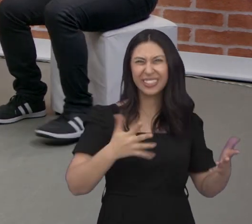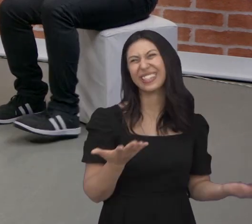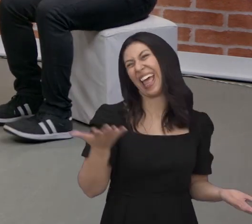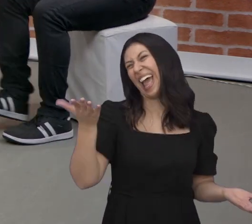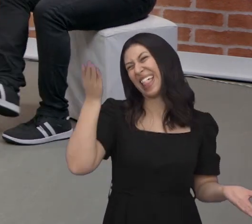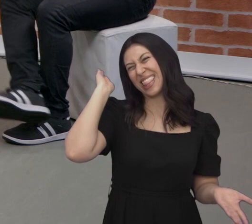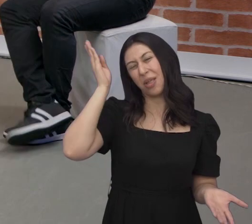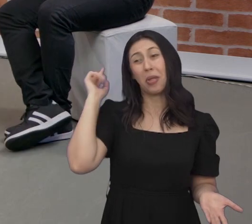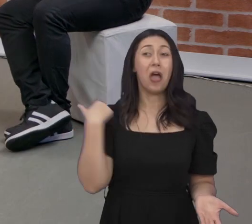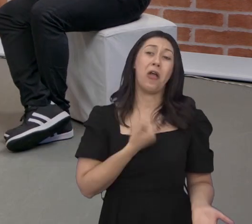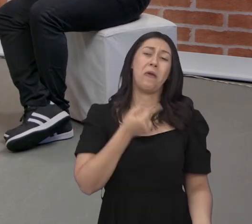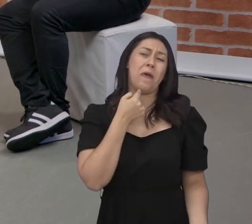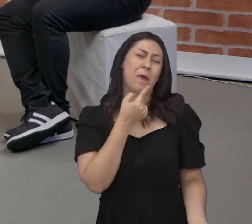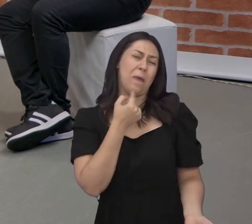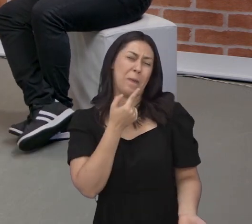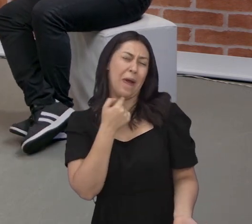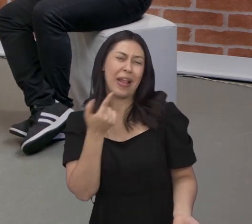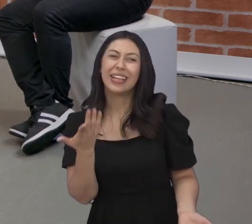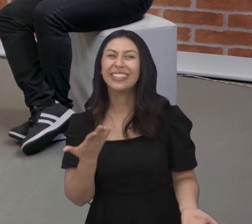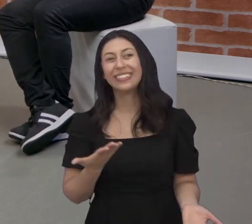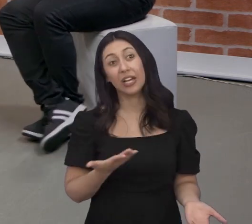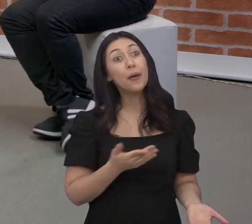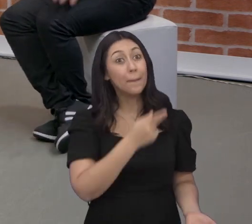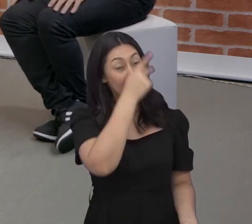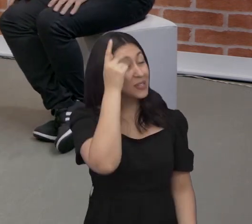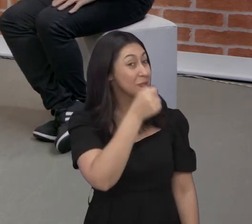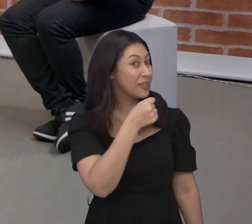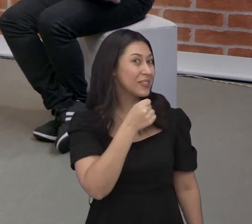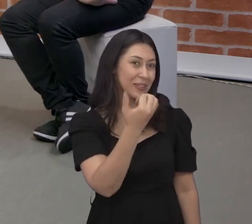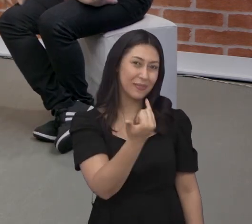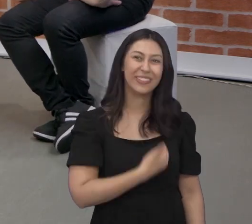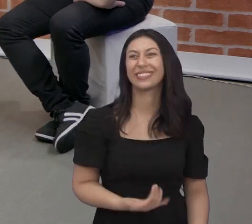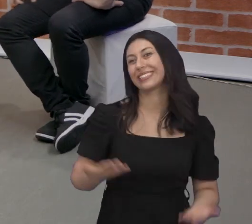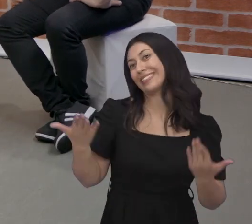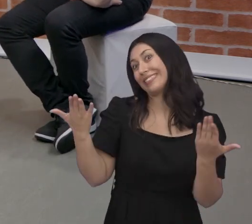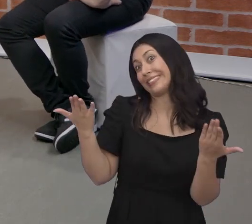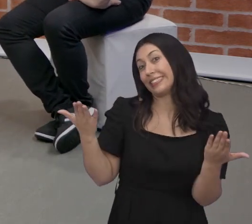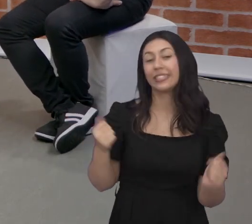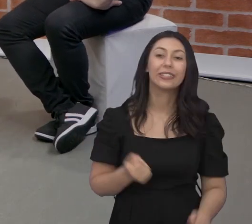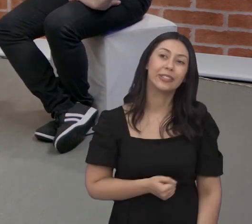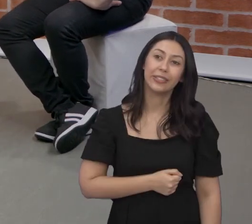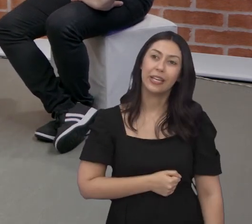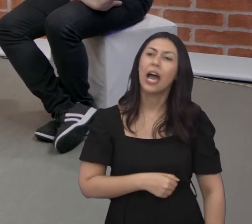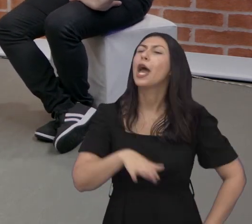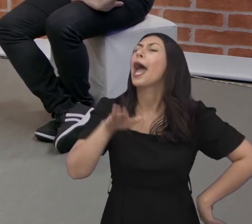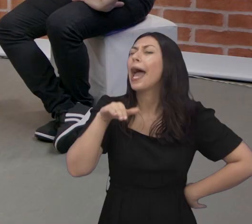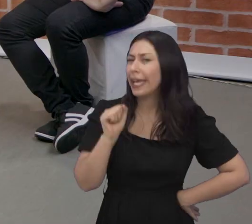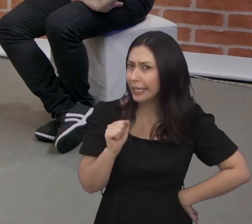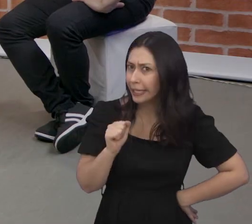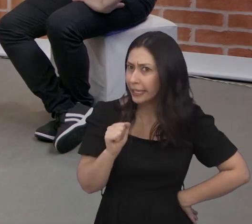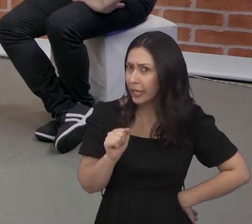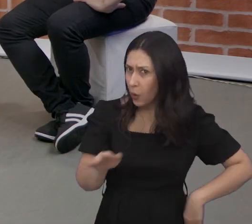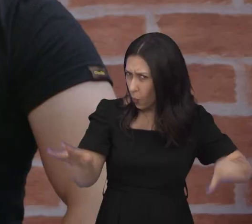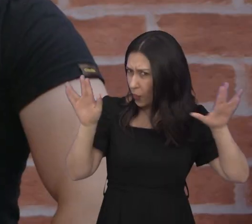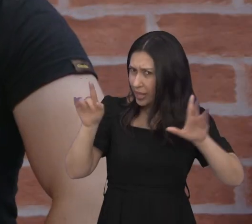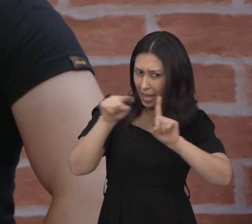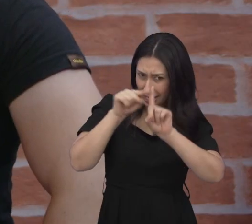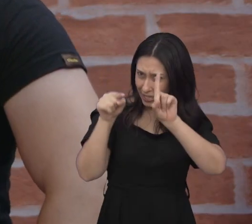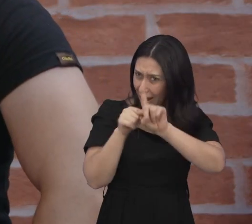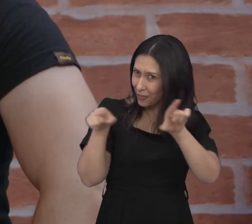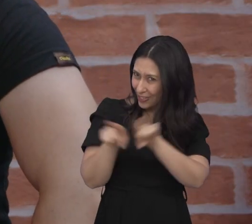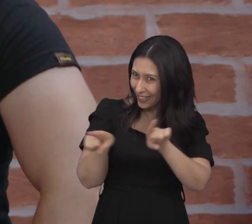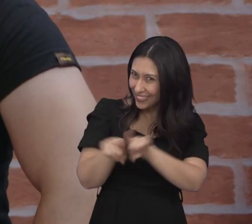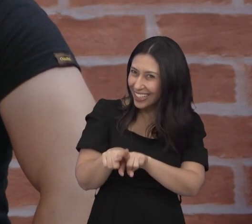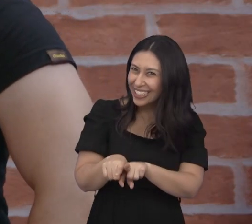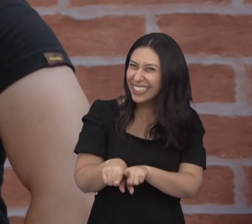meio assim, né? Um apresentador de TV que falou isso pra mim. De Taubaté a gente já fica, poxa vida. Ele conheceu um híbrido. Me fala uma coisa, CT tava grávida de